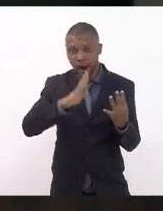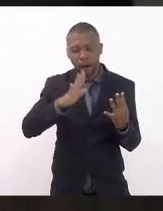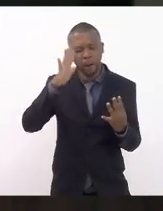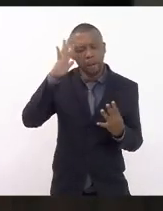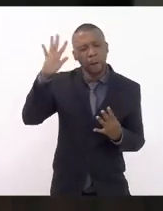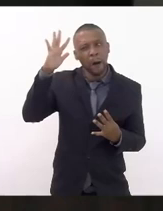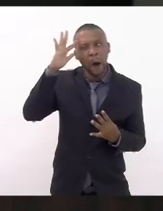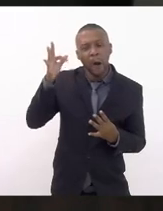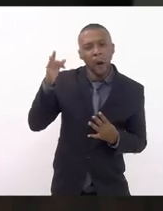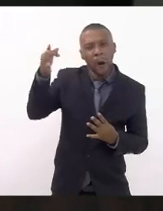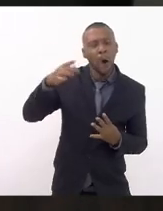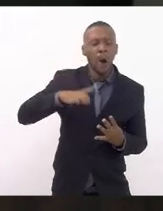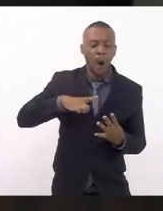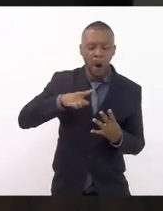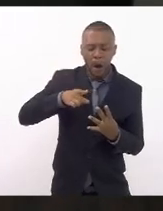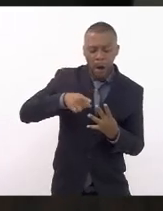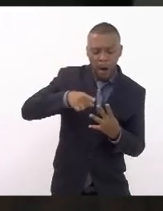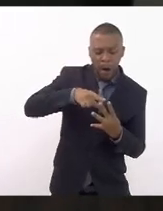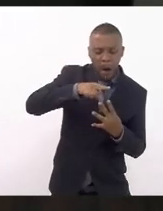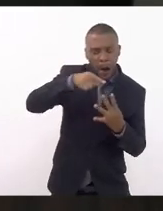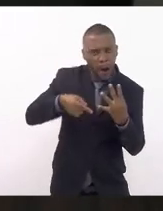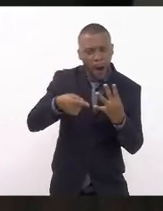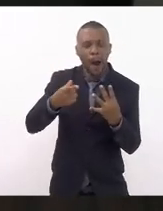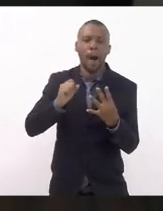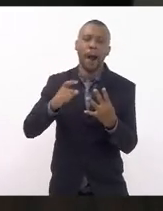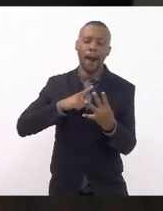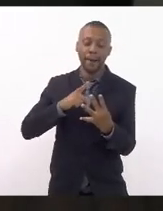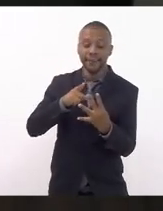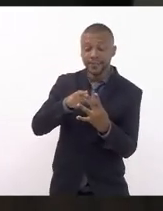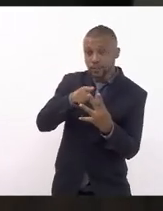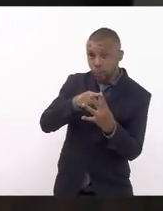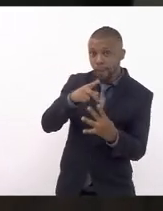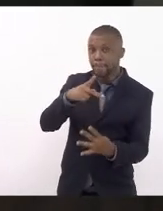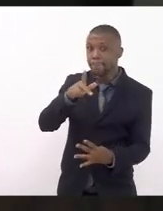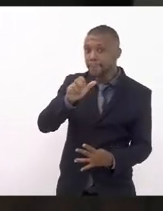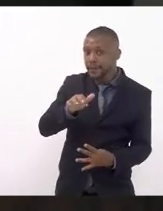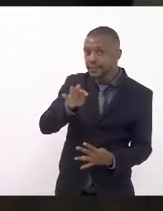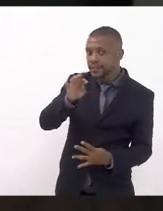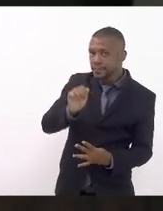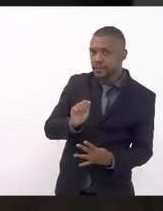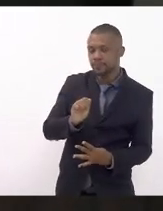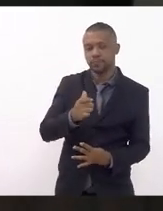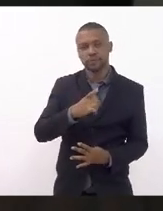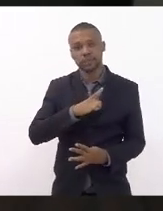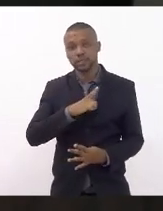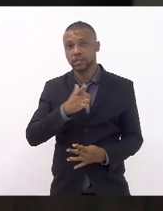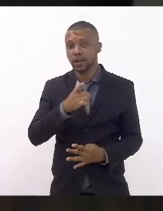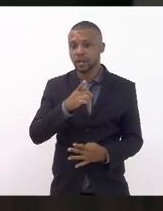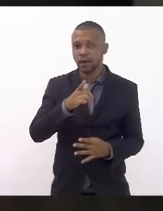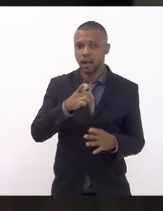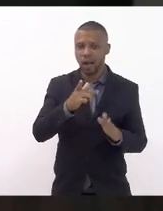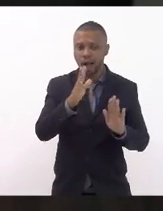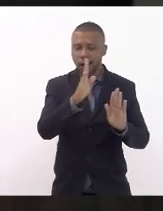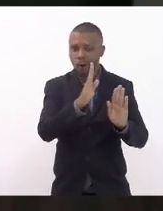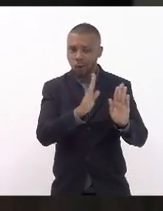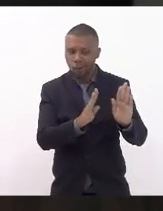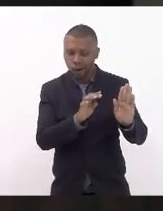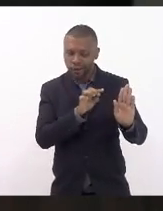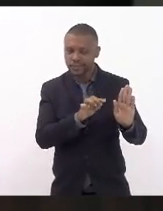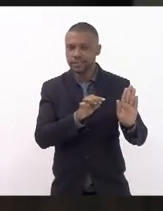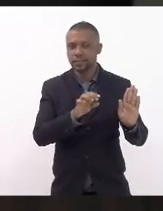podemos ter 2 plantas dessas 4. Porto aqui, a costa de Itaguaí e o Porto do Açu.